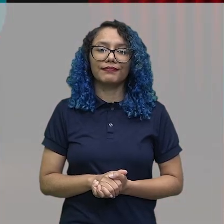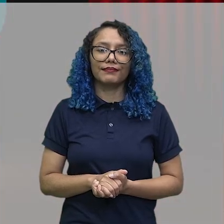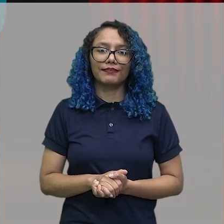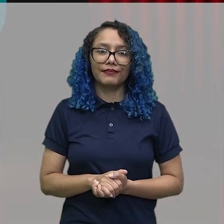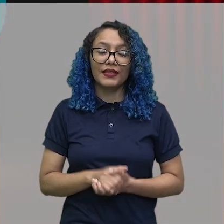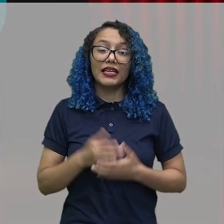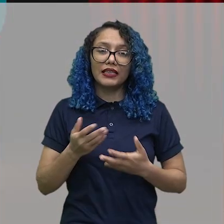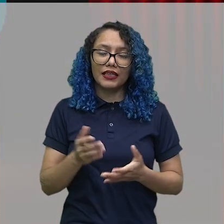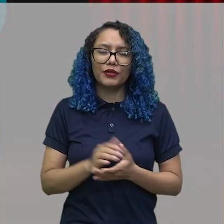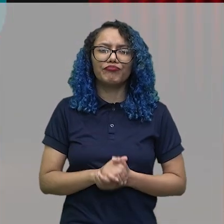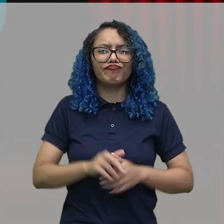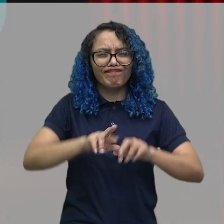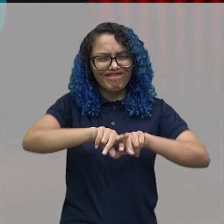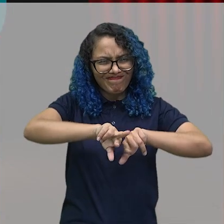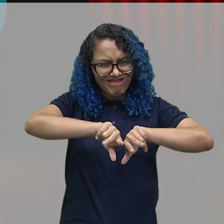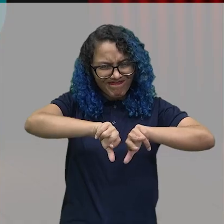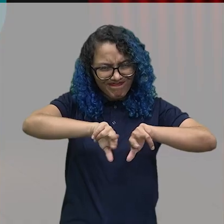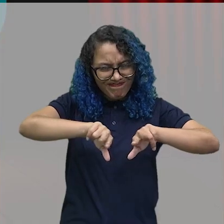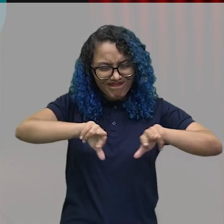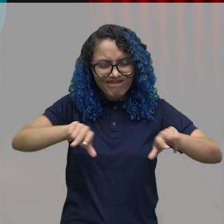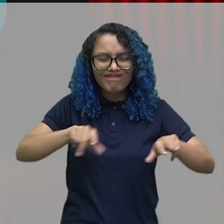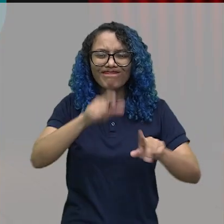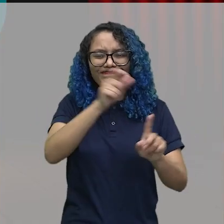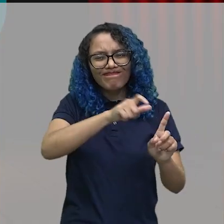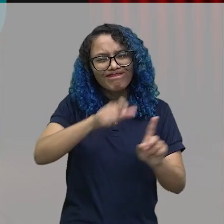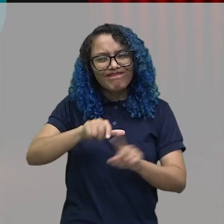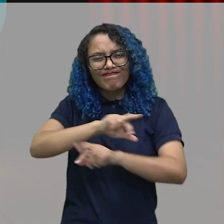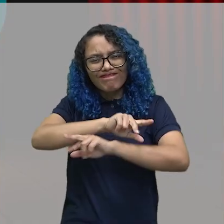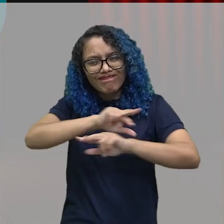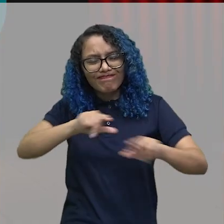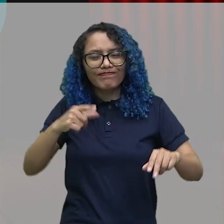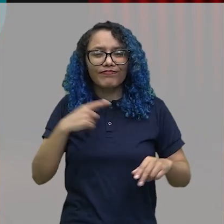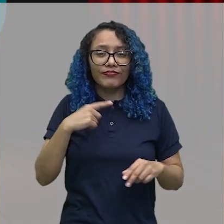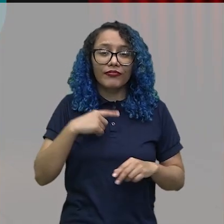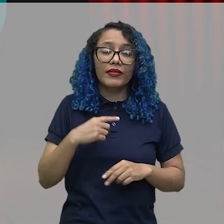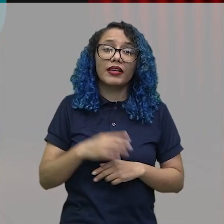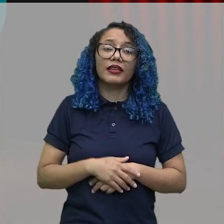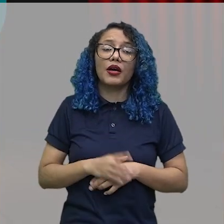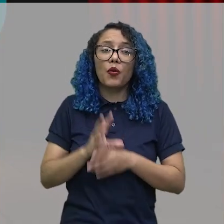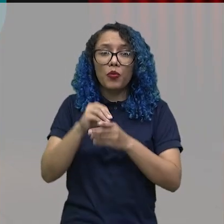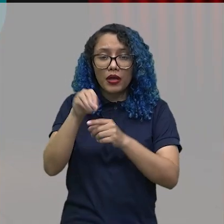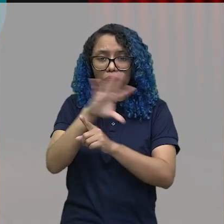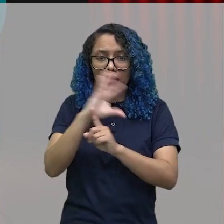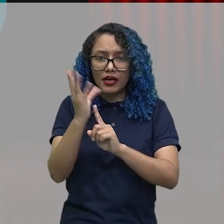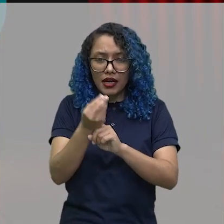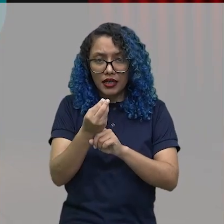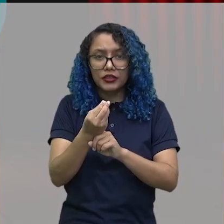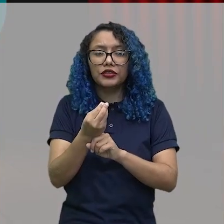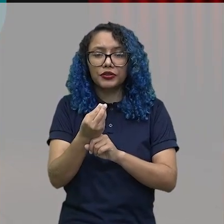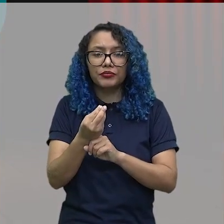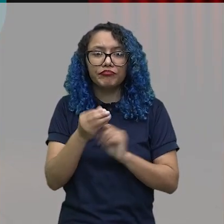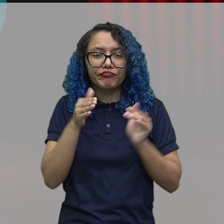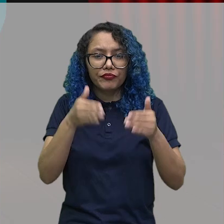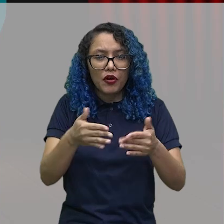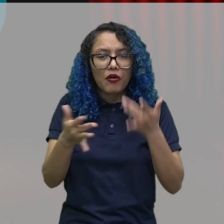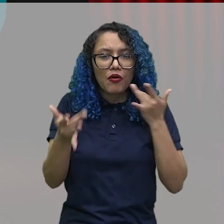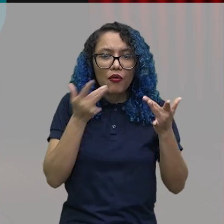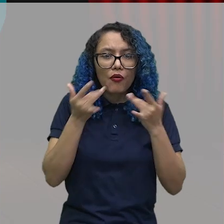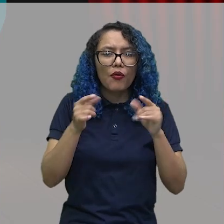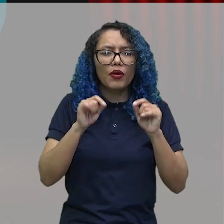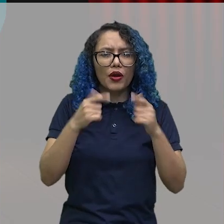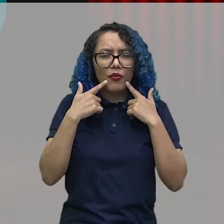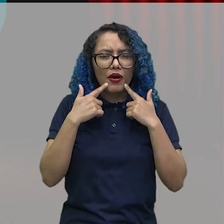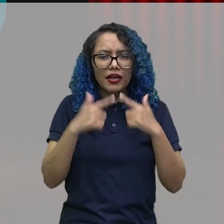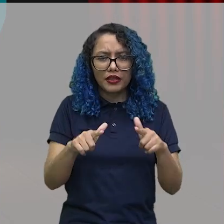Junto a toda essa diversidade de sujeitos, nós encontramos nas artes, em especial no teatro, que se estabelece como uma